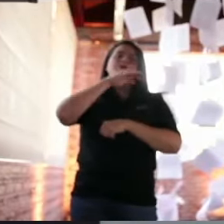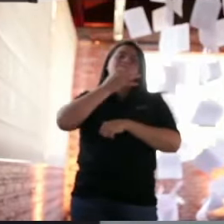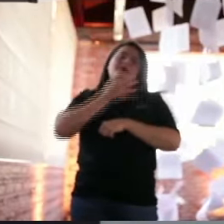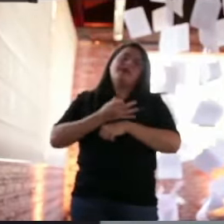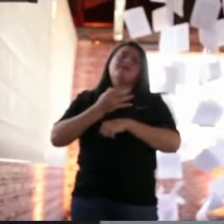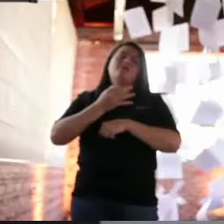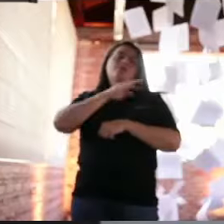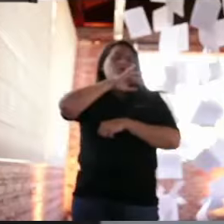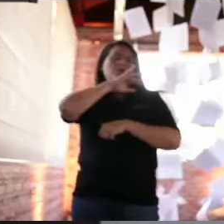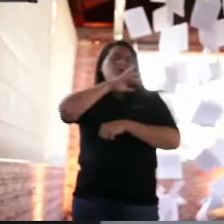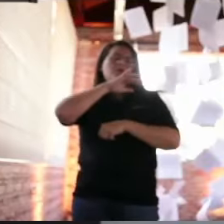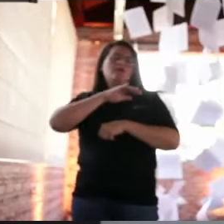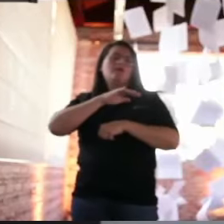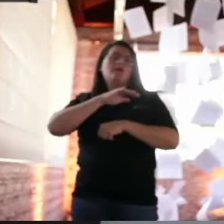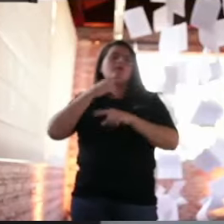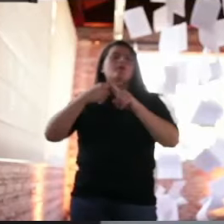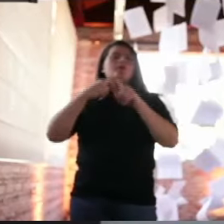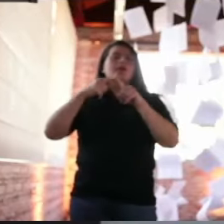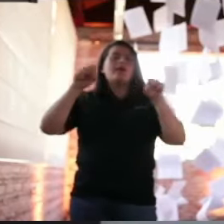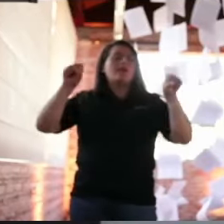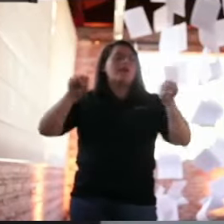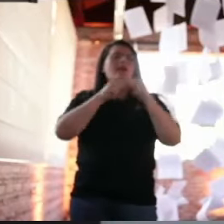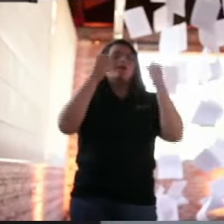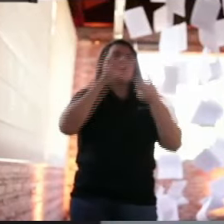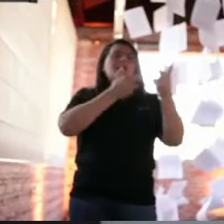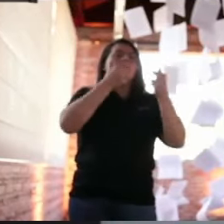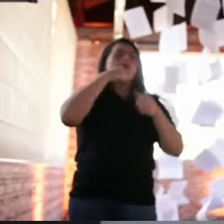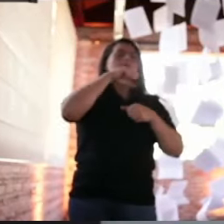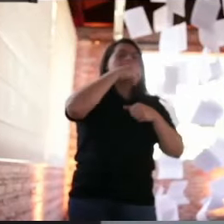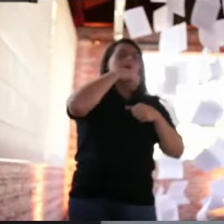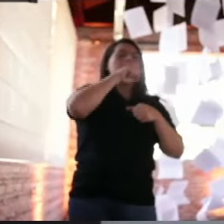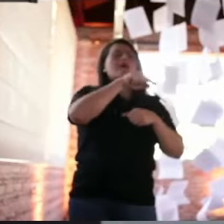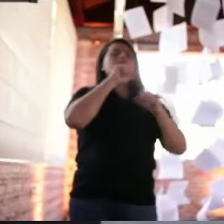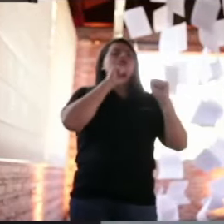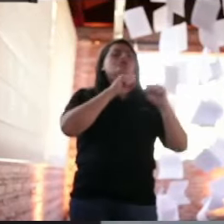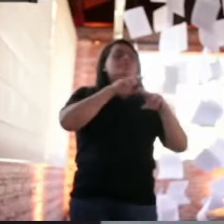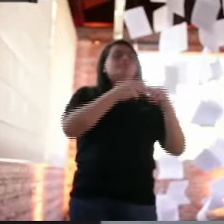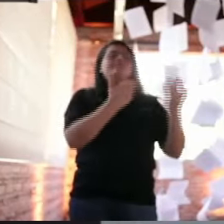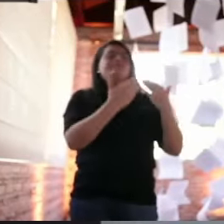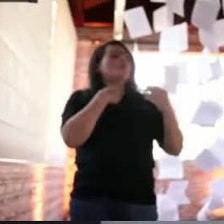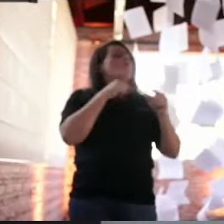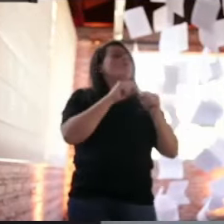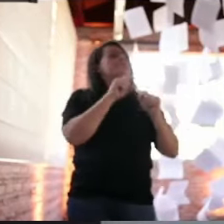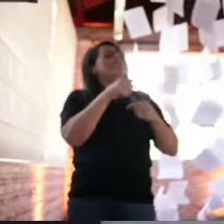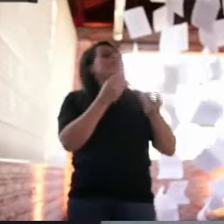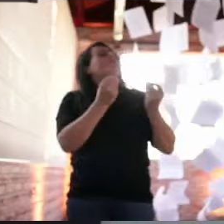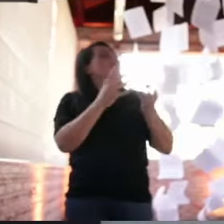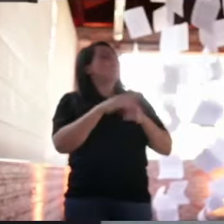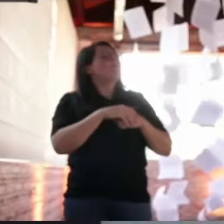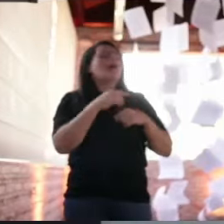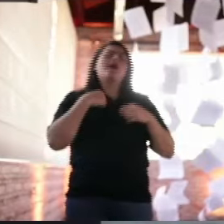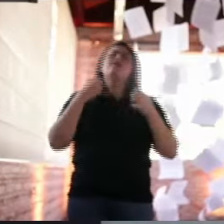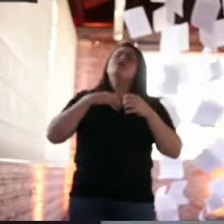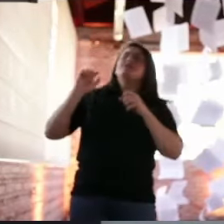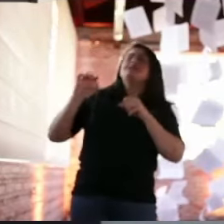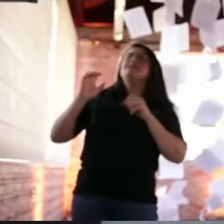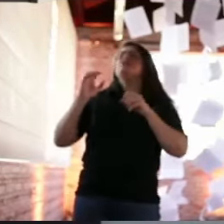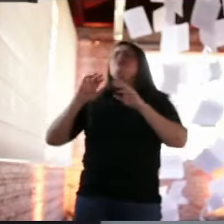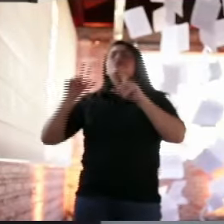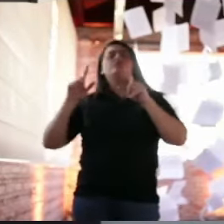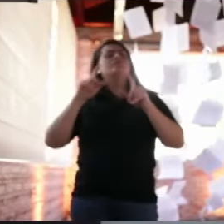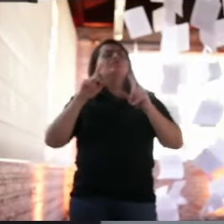porque não só rompe as relações entre os pais que poderiam por exemplo sentar discutir como você faz desse jeito eu faço de outro